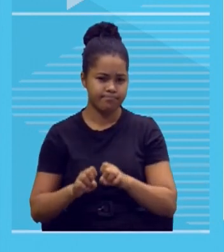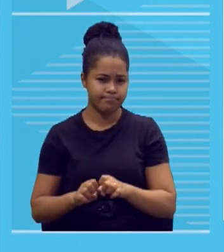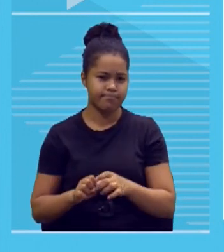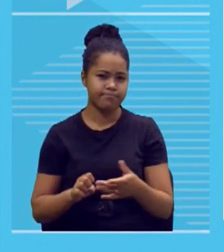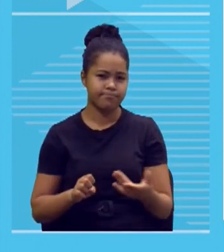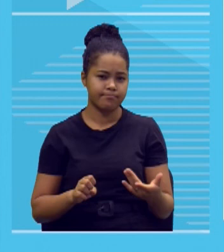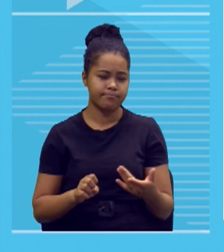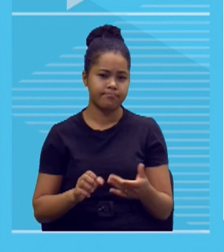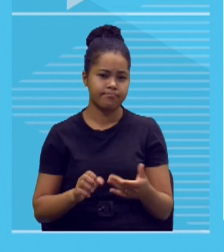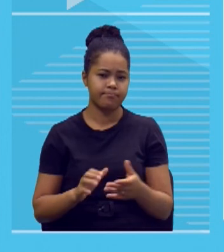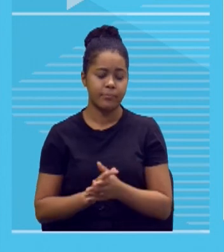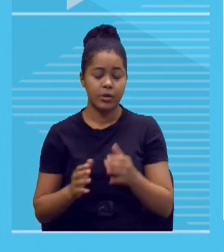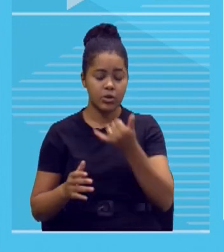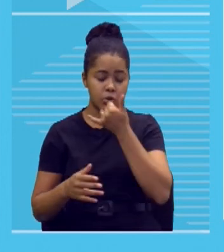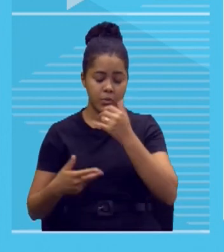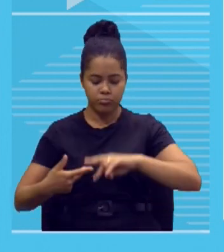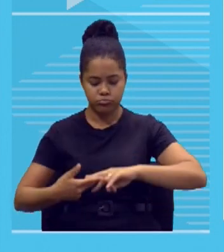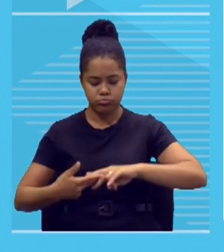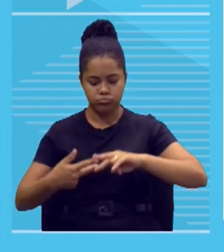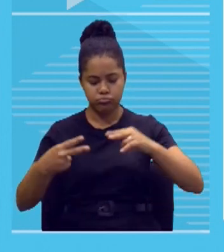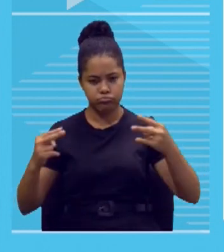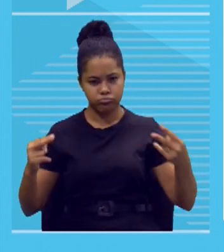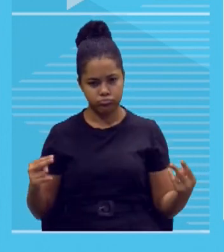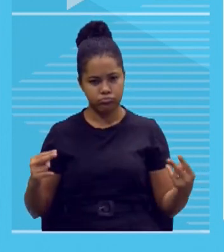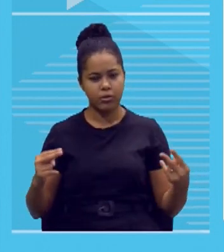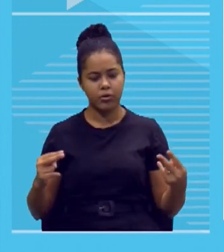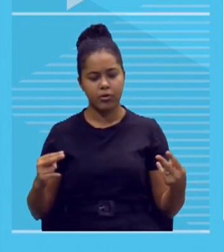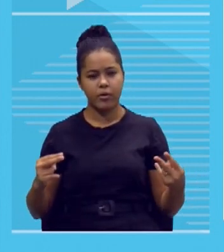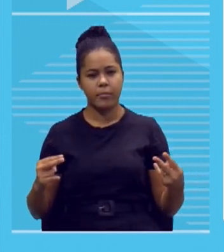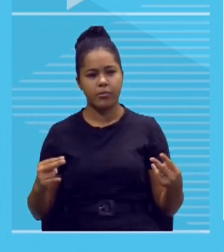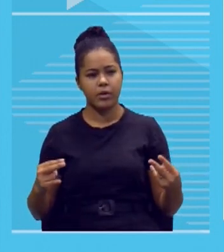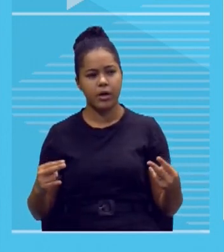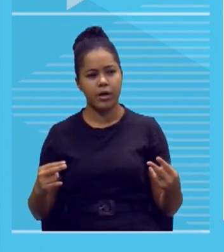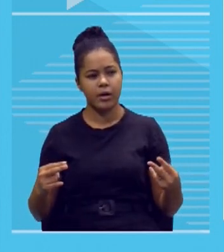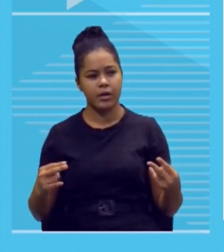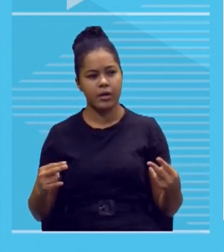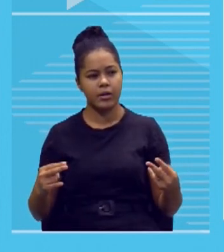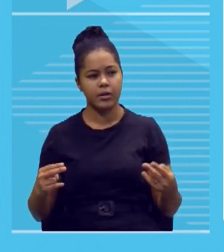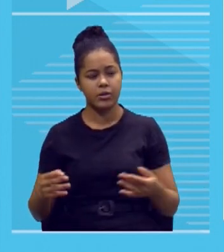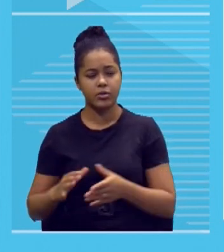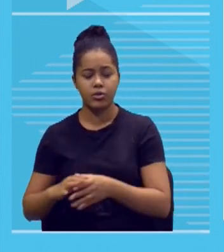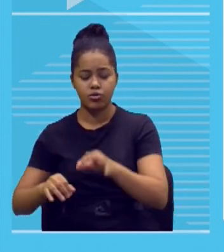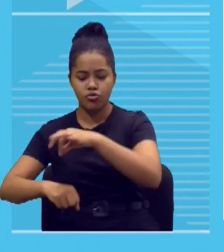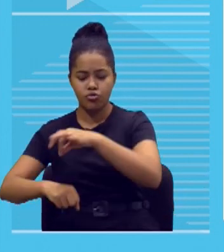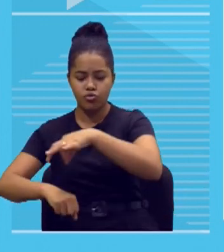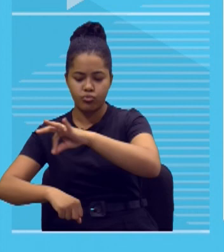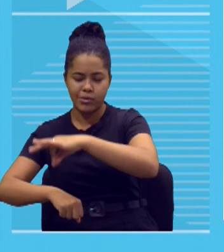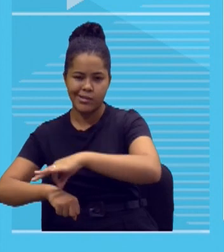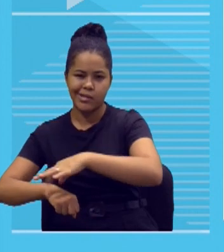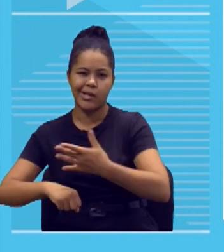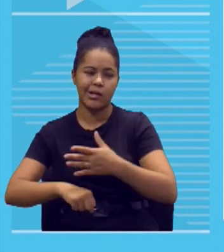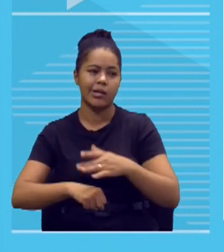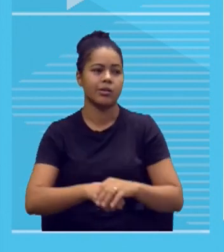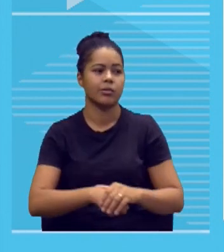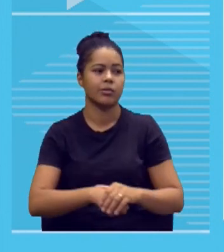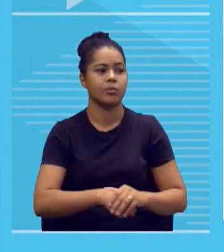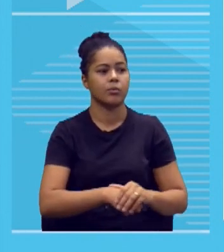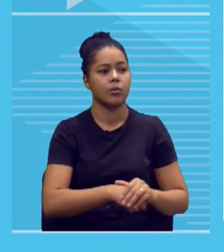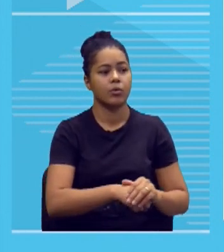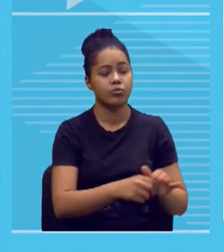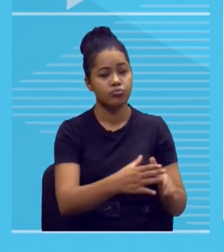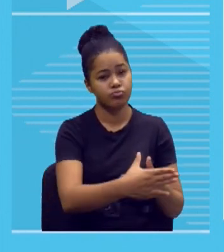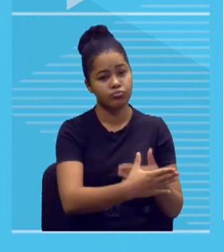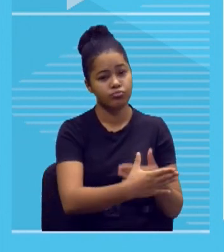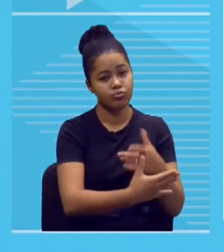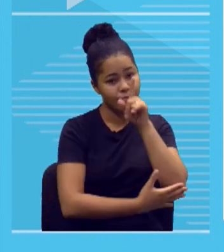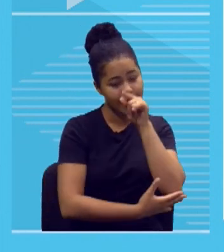compõem a asa de um inseto e as estruturas que compõem a asa